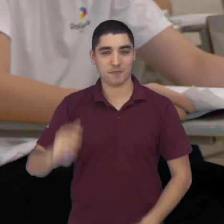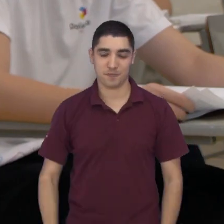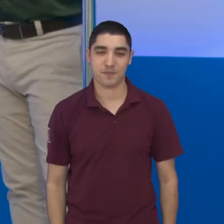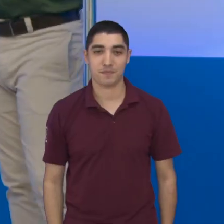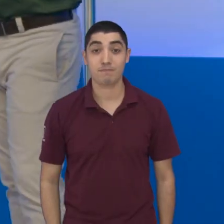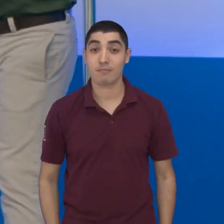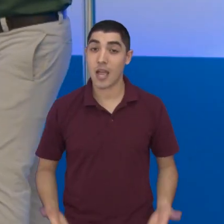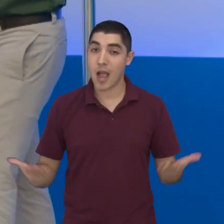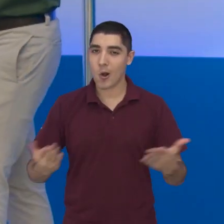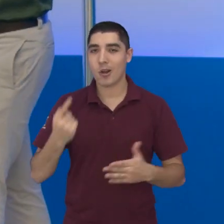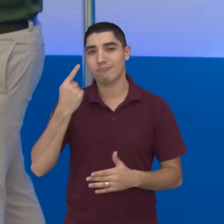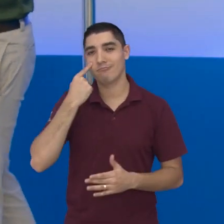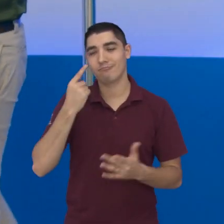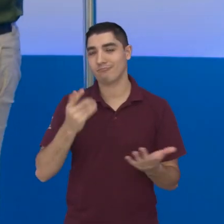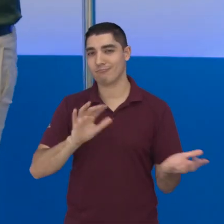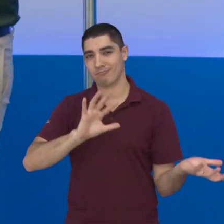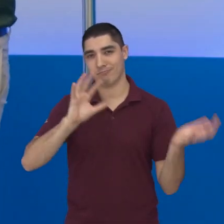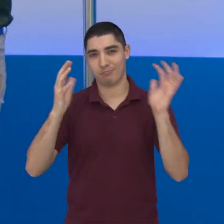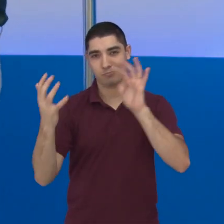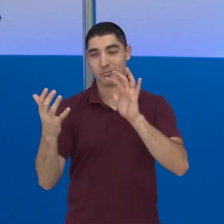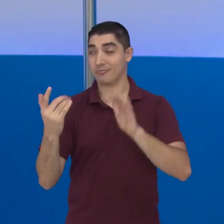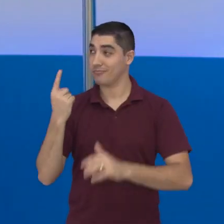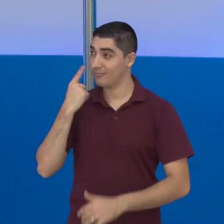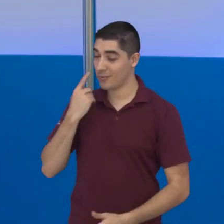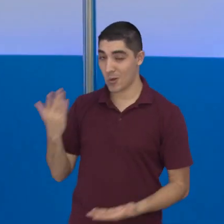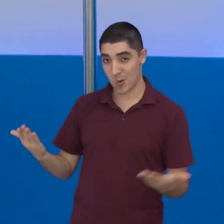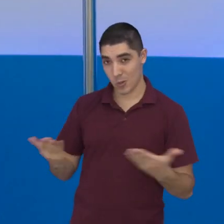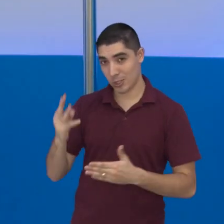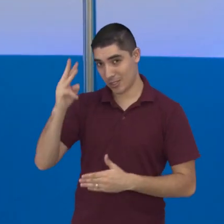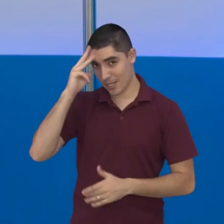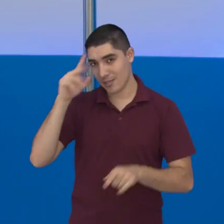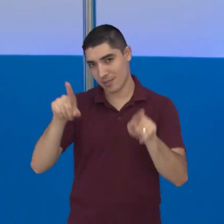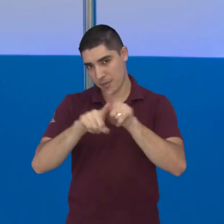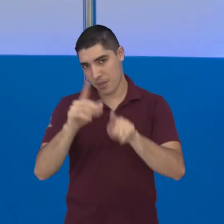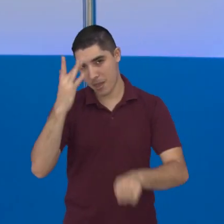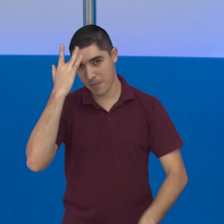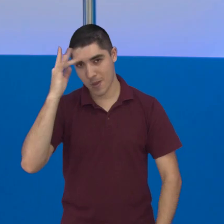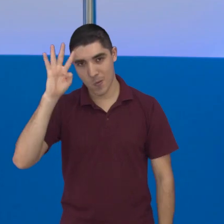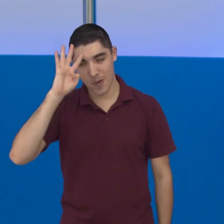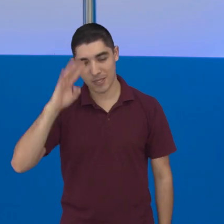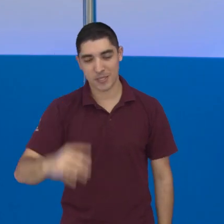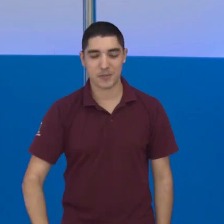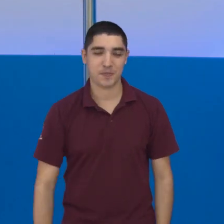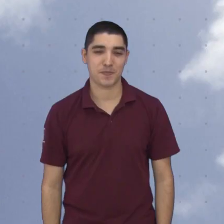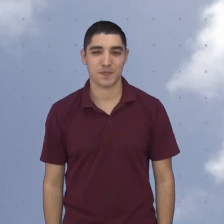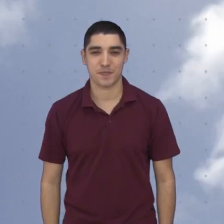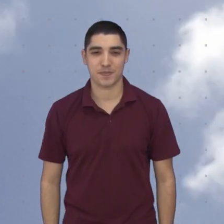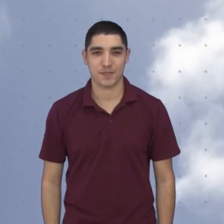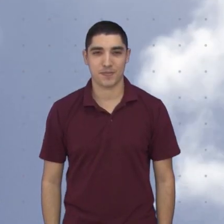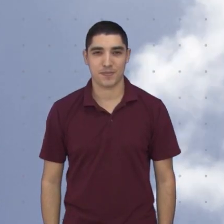próximos passos e agora a gente confere como fica o tempo na tarde desta terça e também amanhã